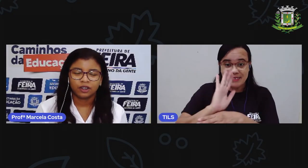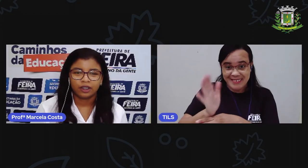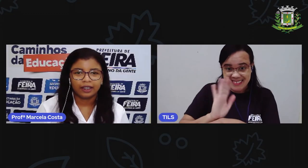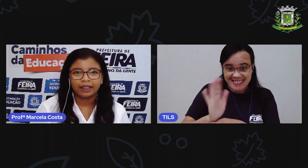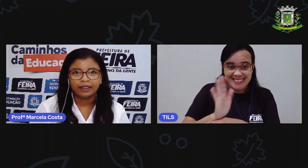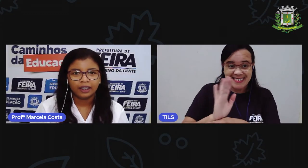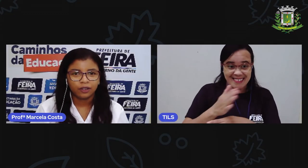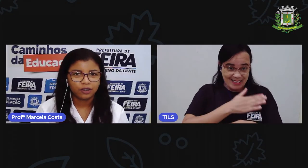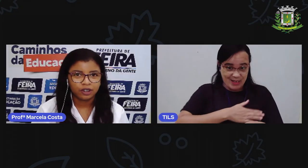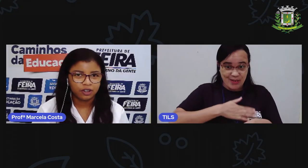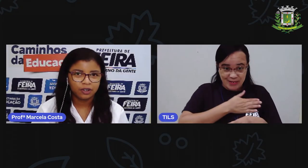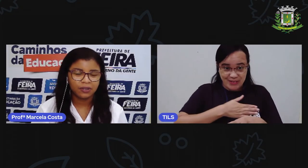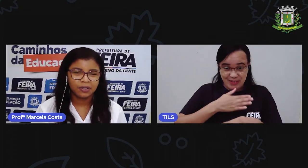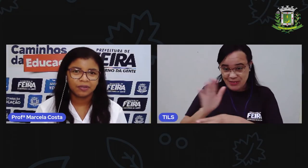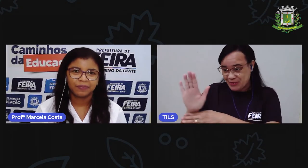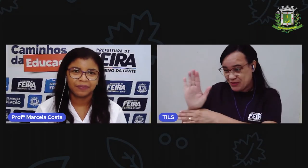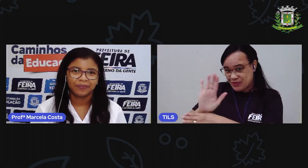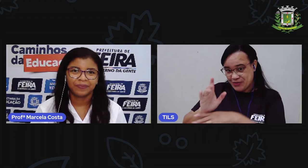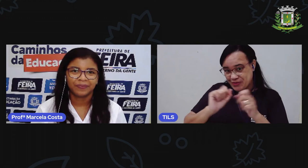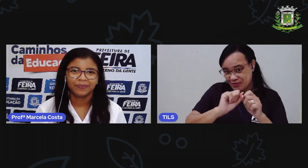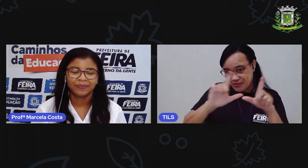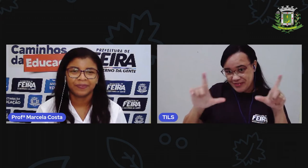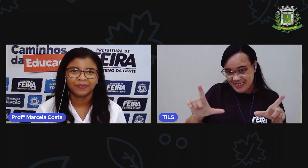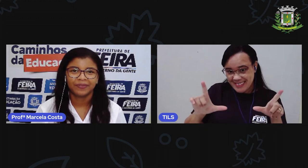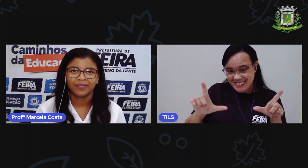da historinha da Aninha e os dentinhos?